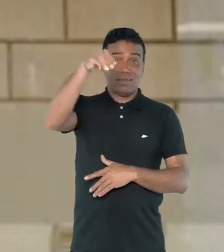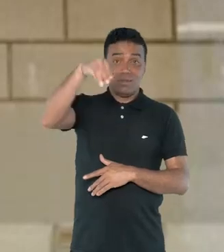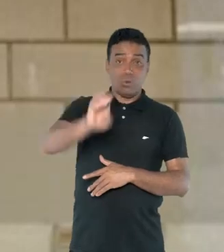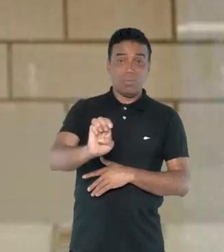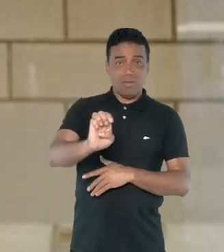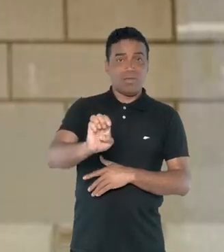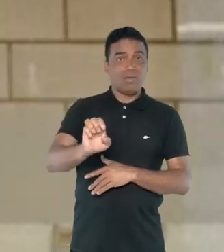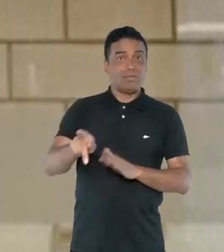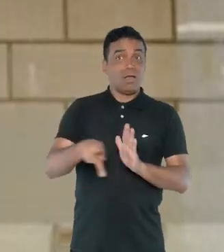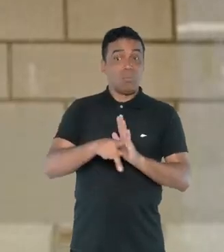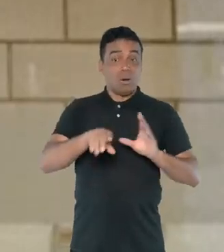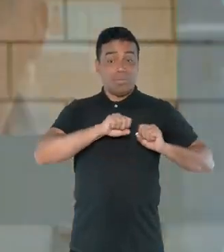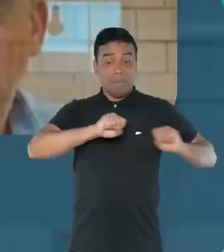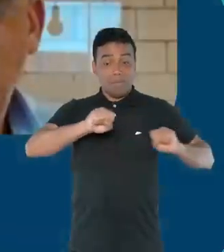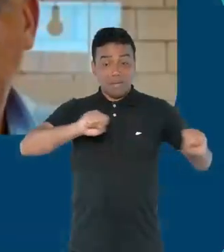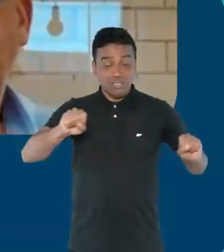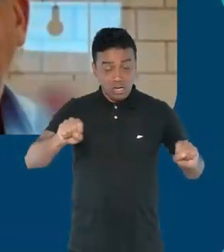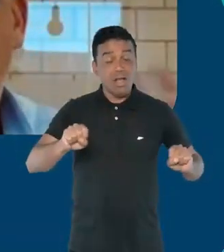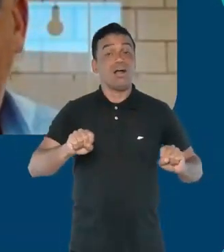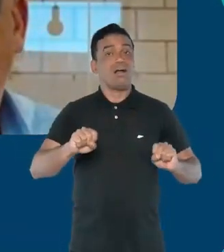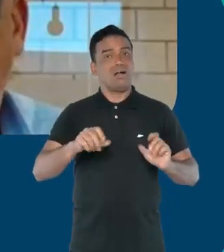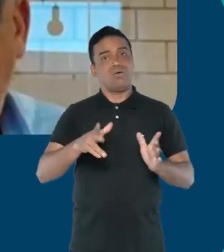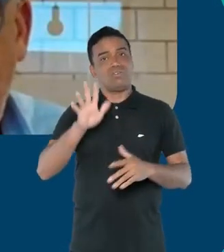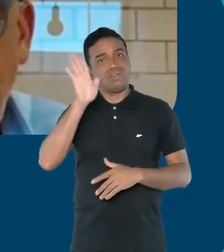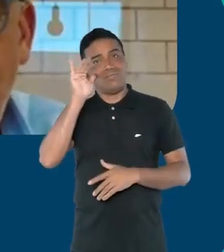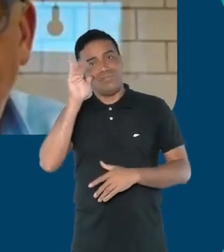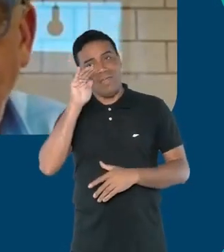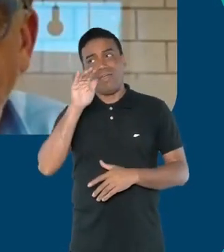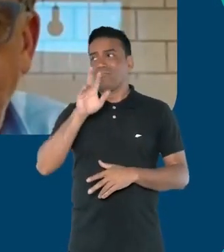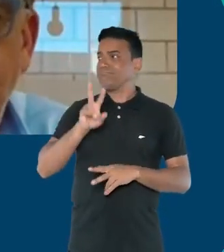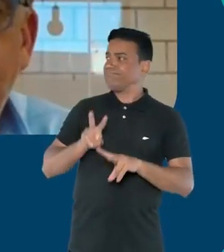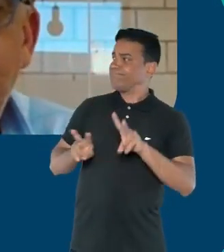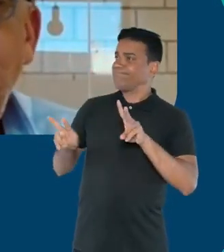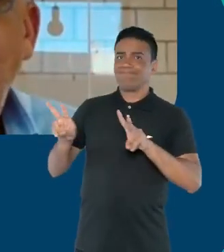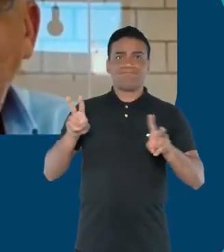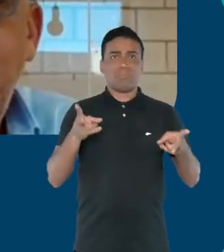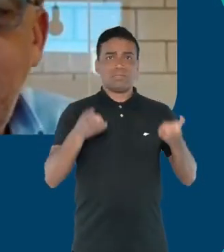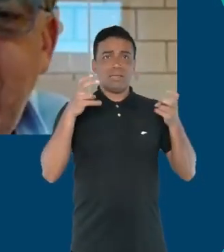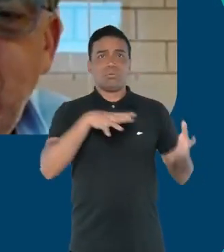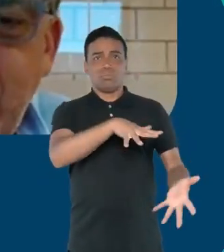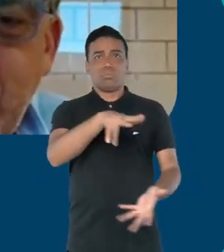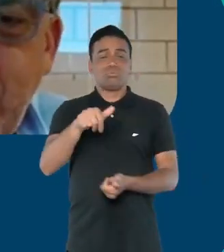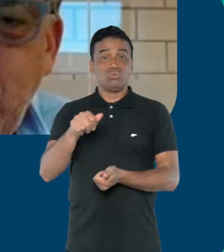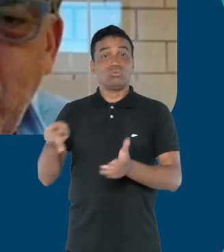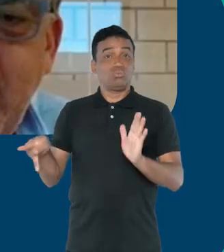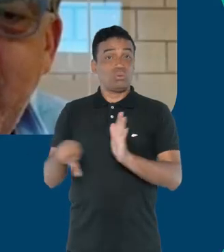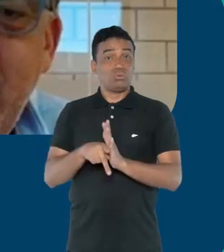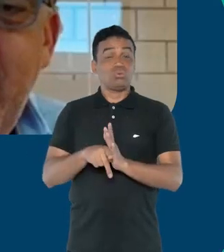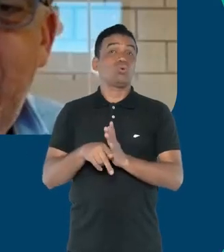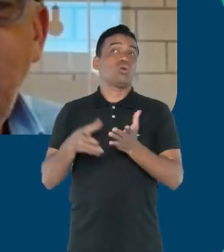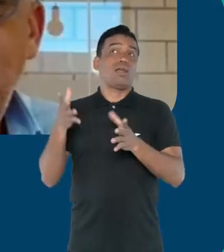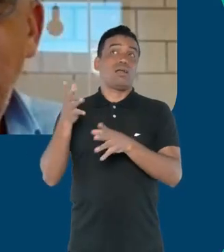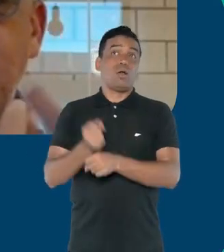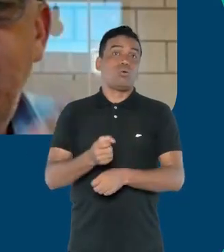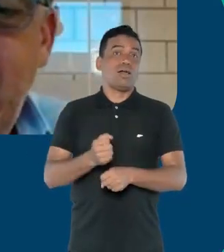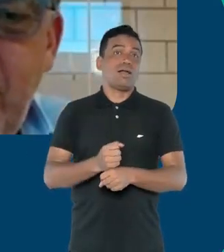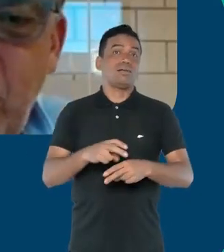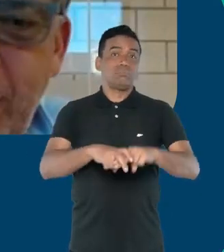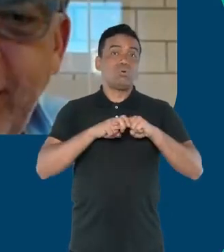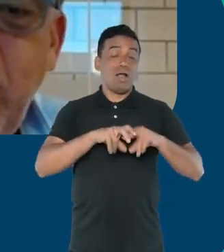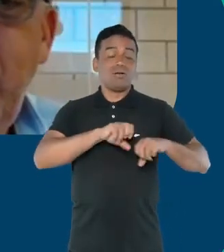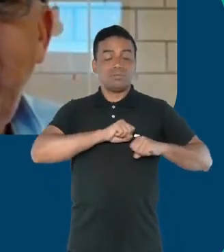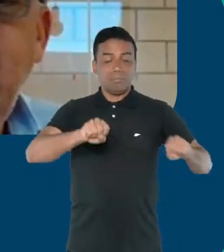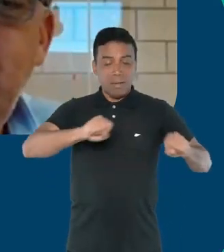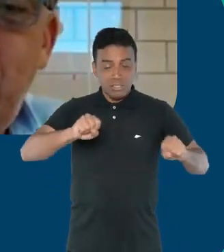as paixões, de certa forma, sobretudo quando a gente olha ao nosso redor hoje em dia, em que tudo se mede pelas paixões, é a paixão